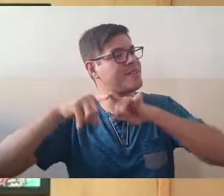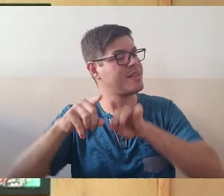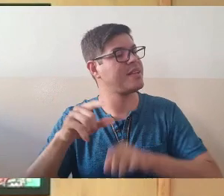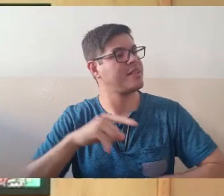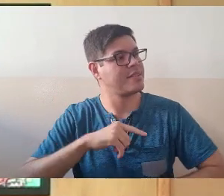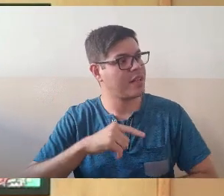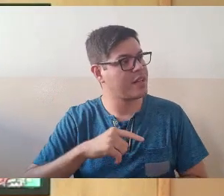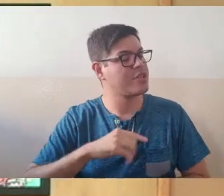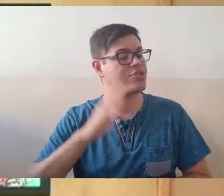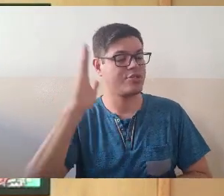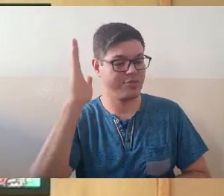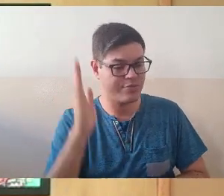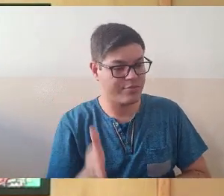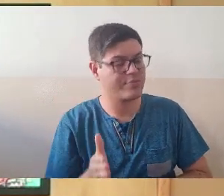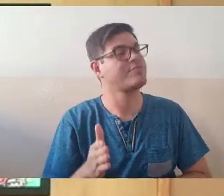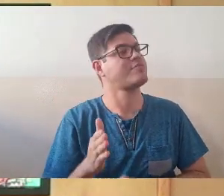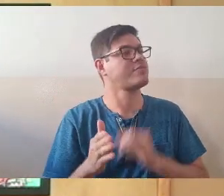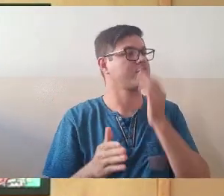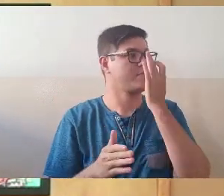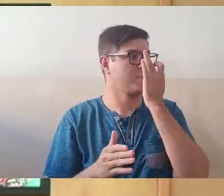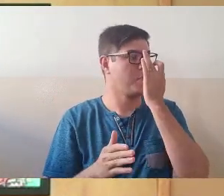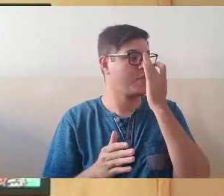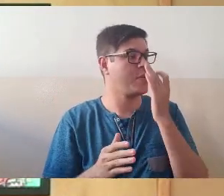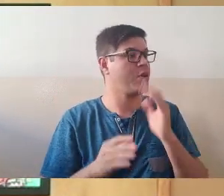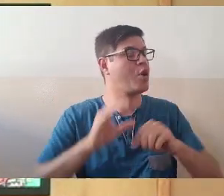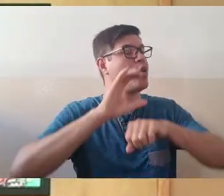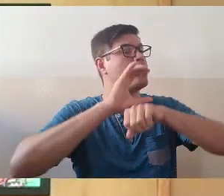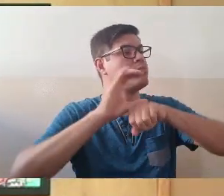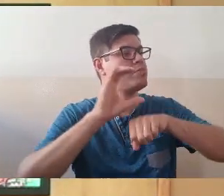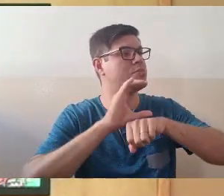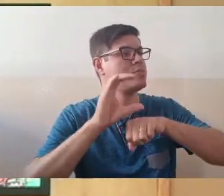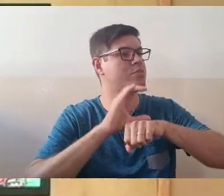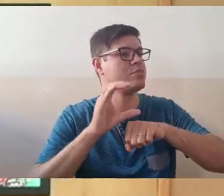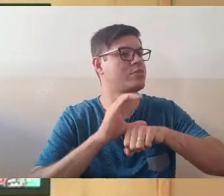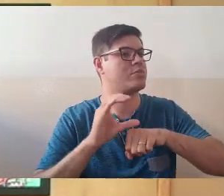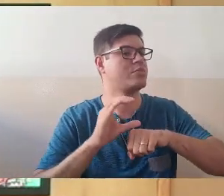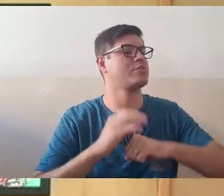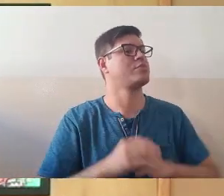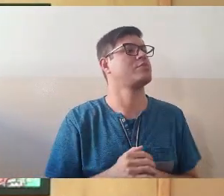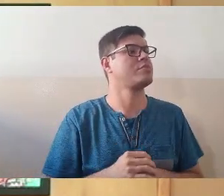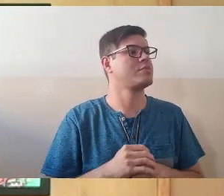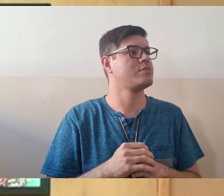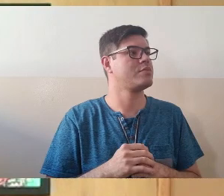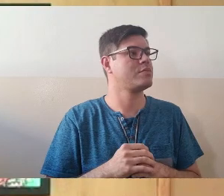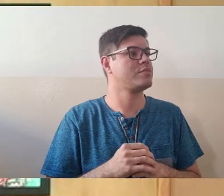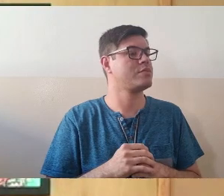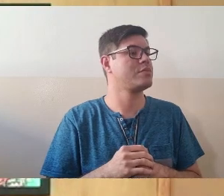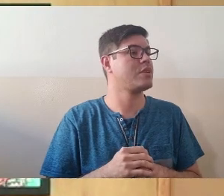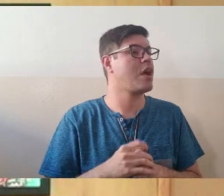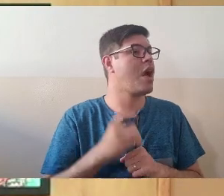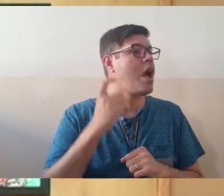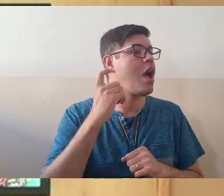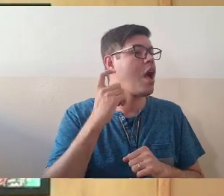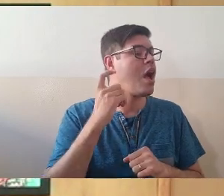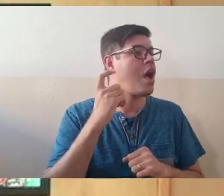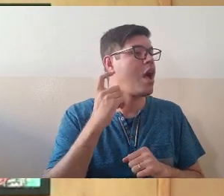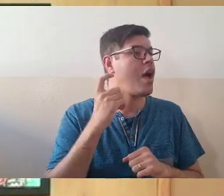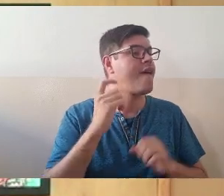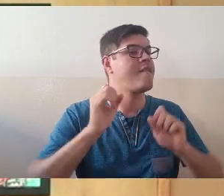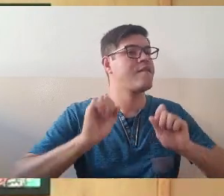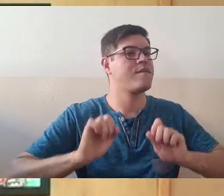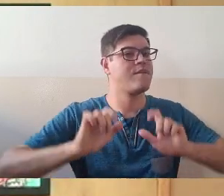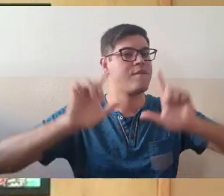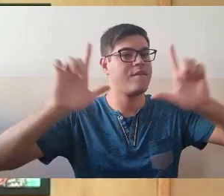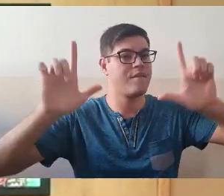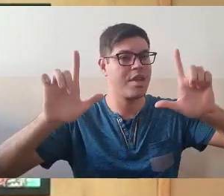também. Vamos oferecer agora cursos de produção de áudio, de produção de vídeo com